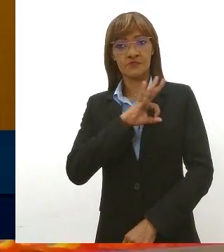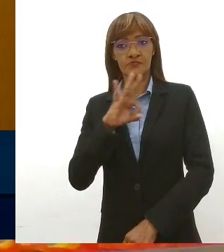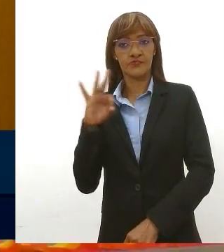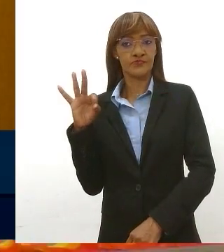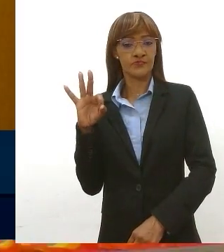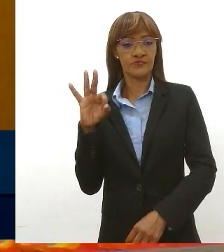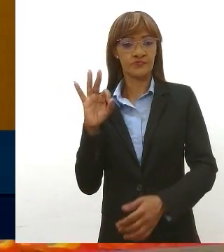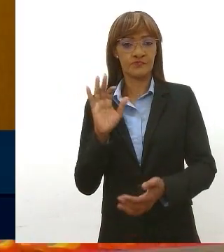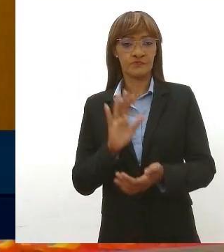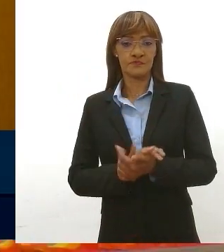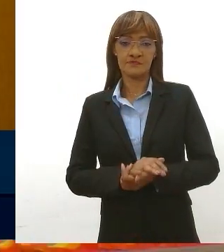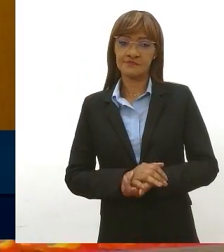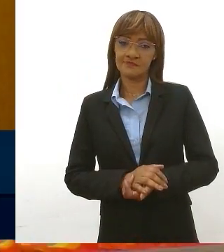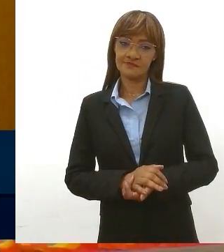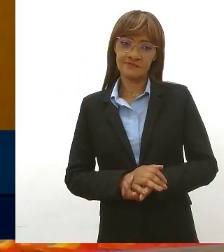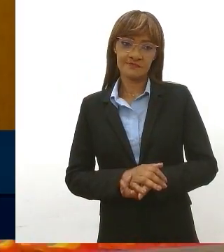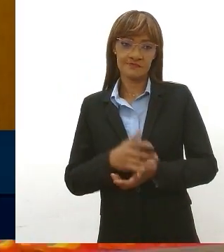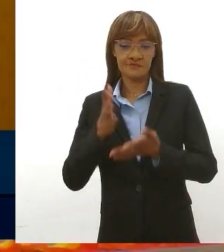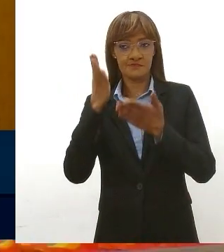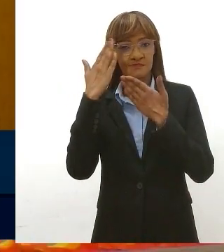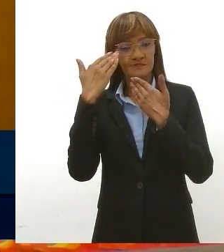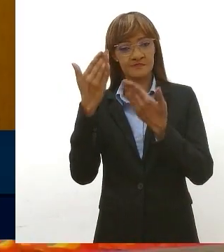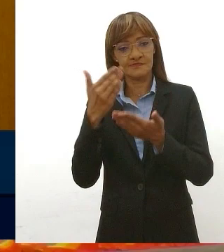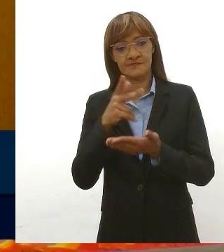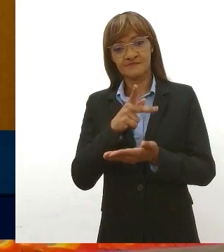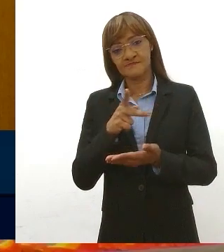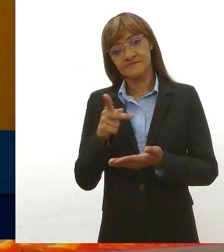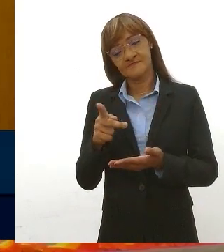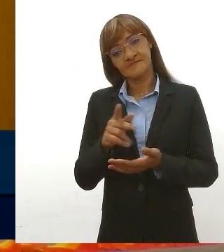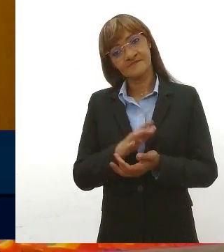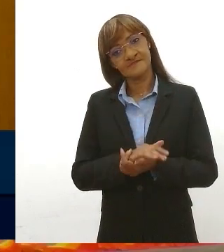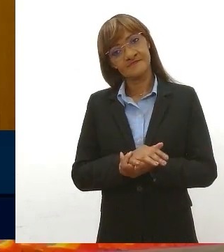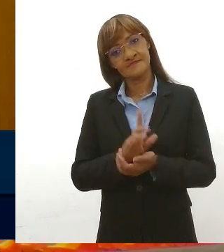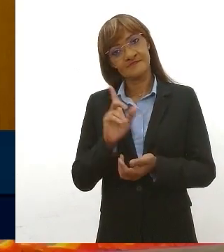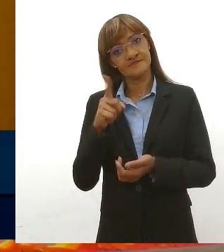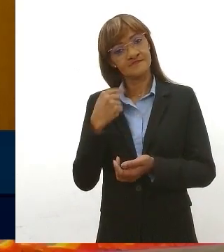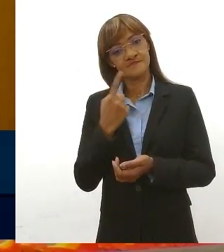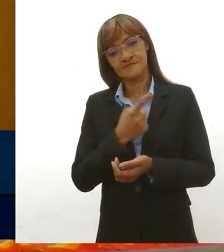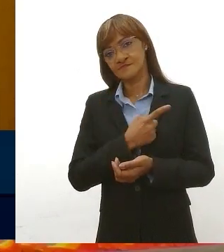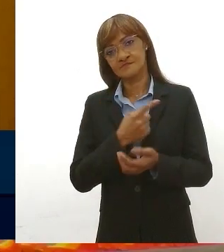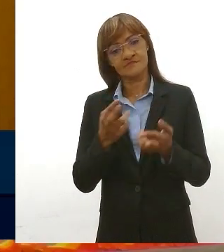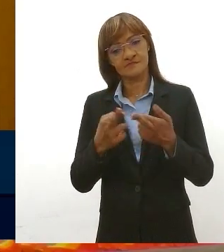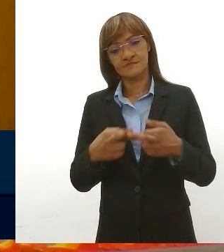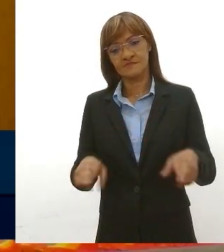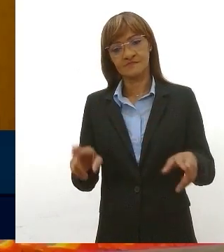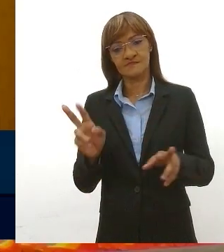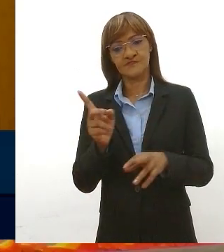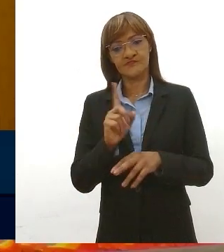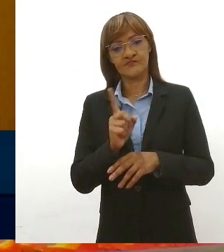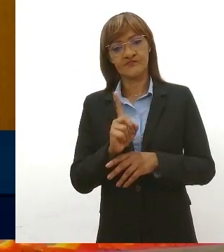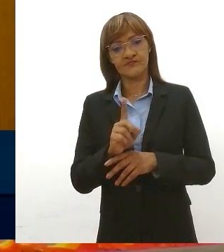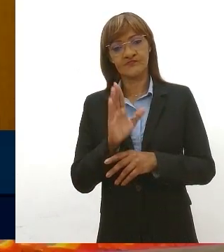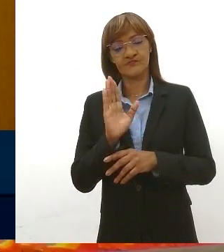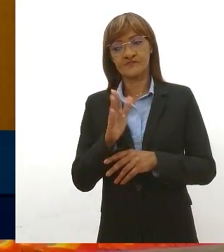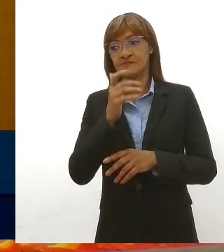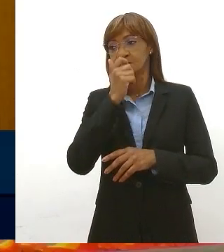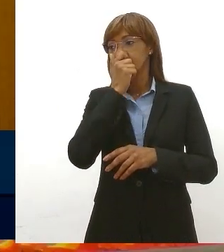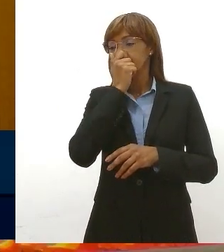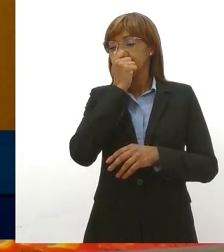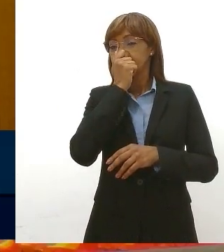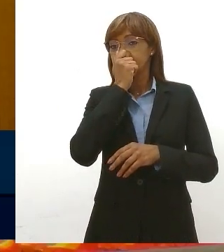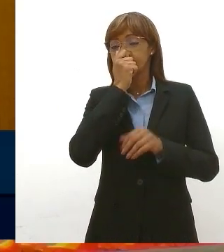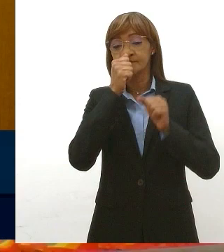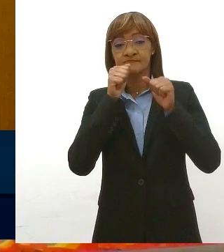Obrigada, presidente. A gente não vai resolver a questão, né, da superlotação, né, no